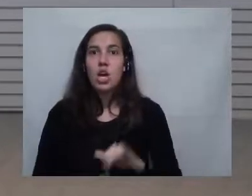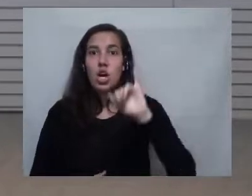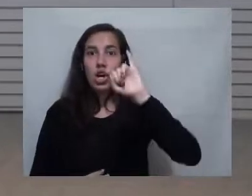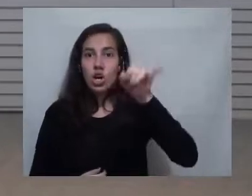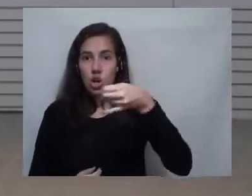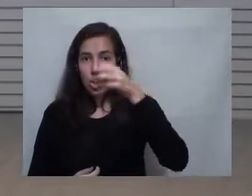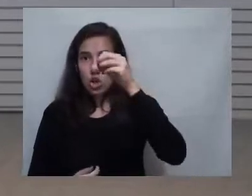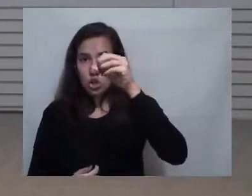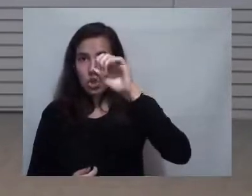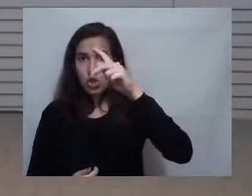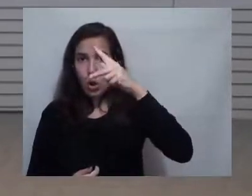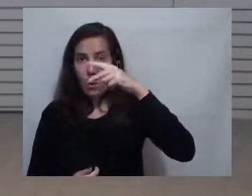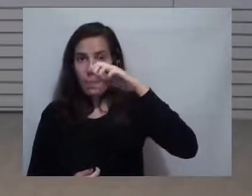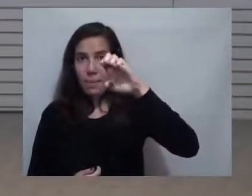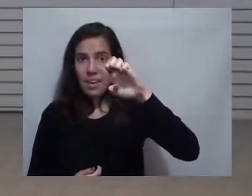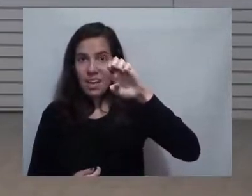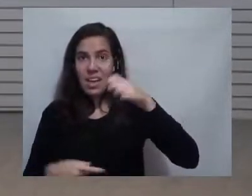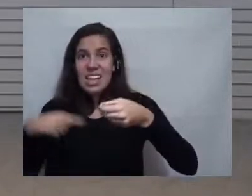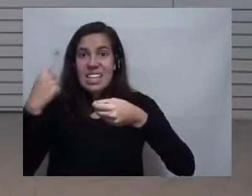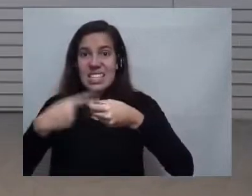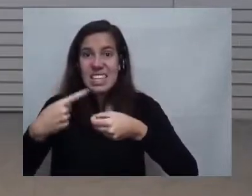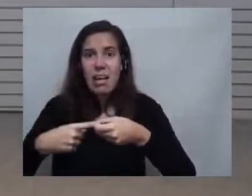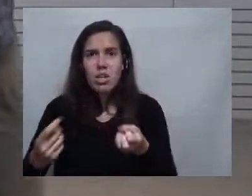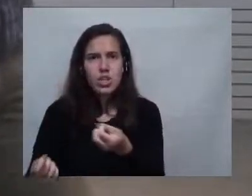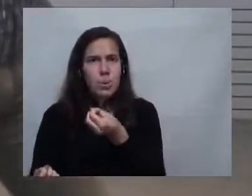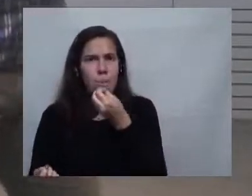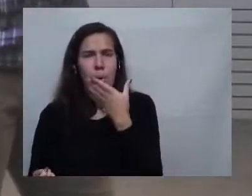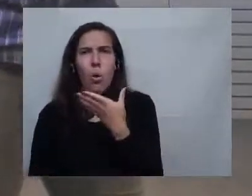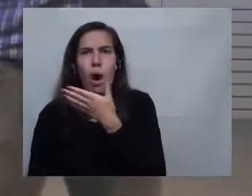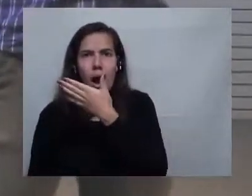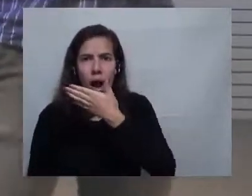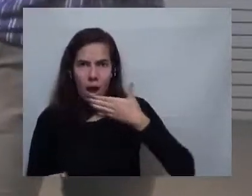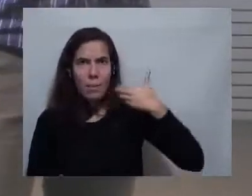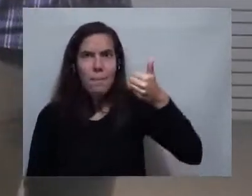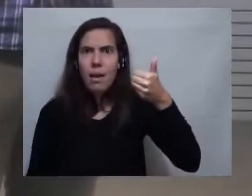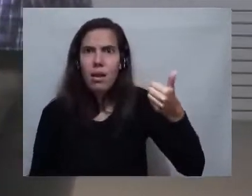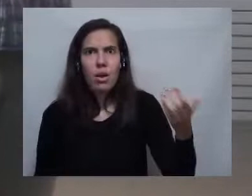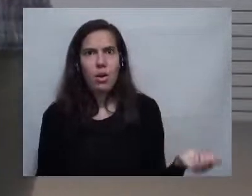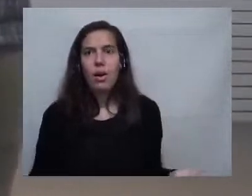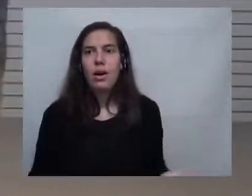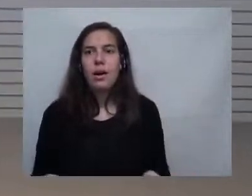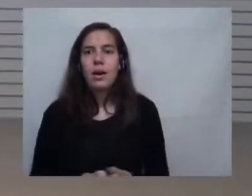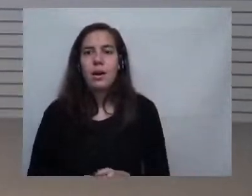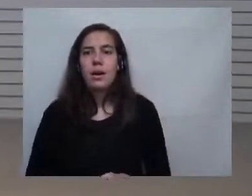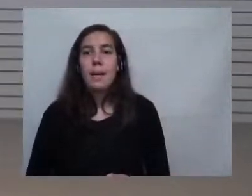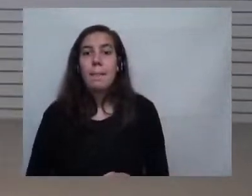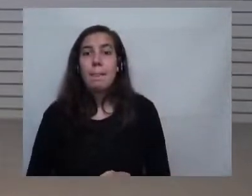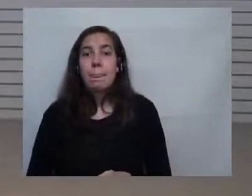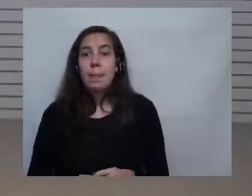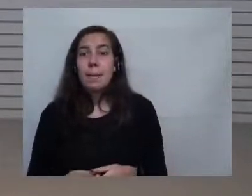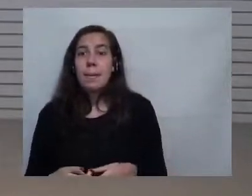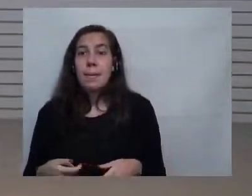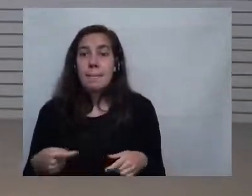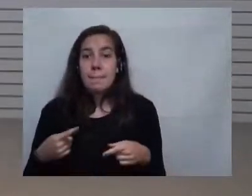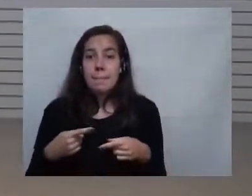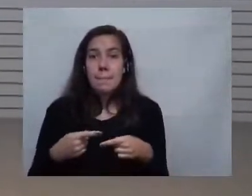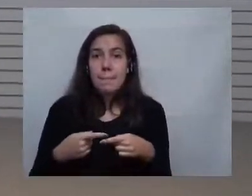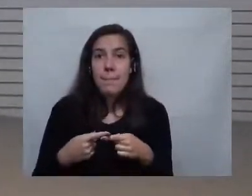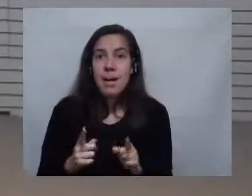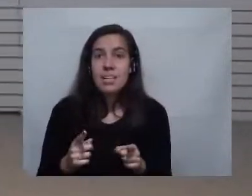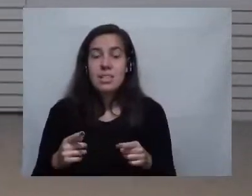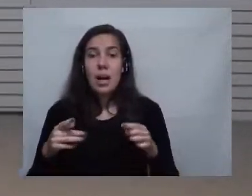época lida a cidade no meio é aonde Jesus o